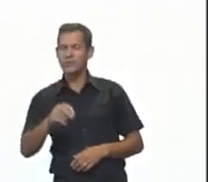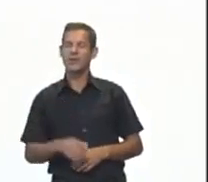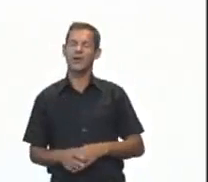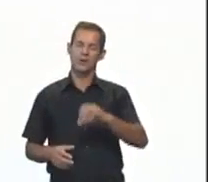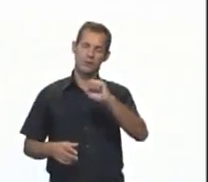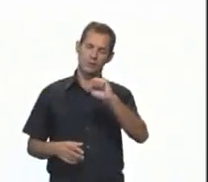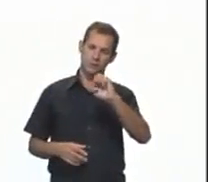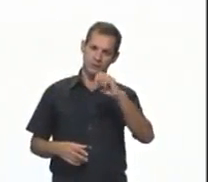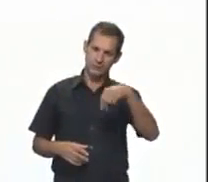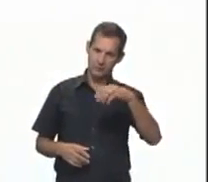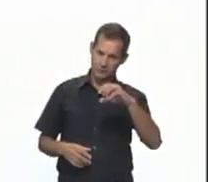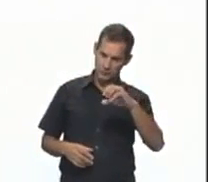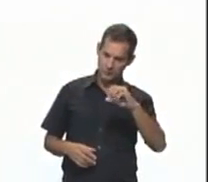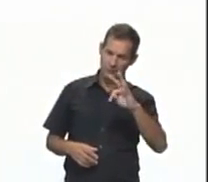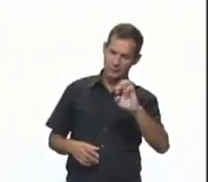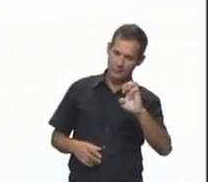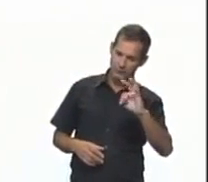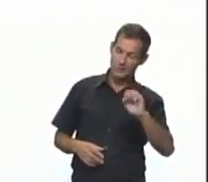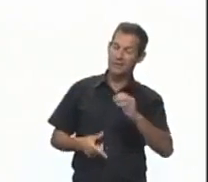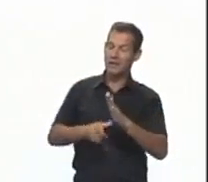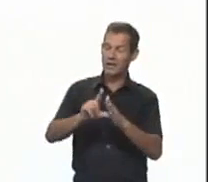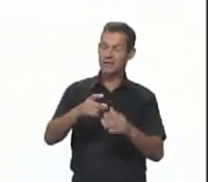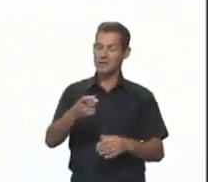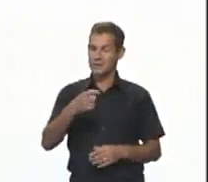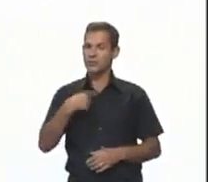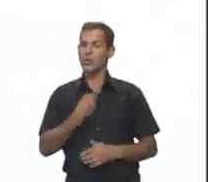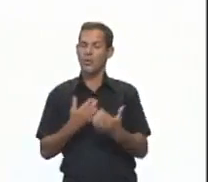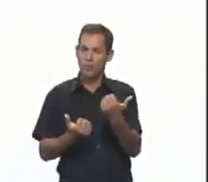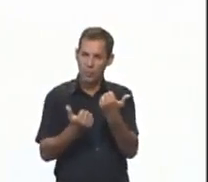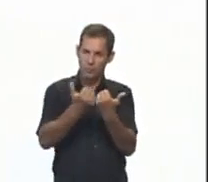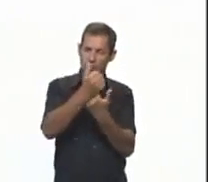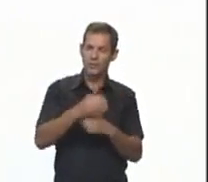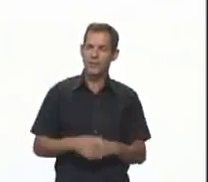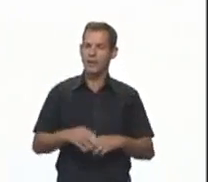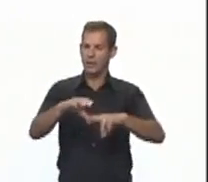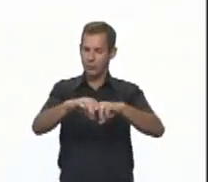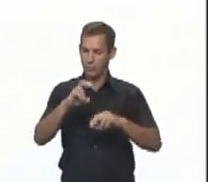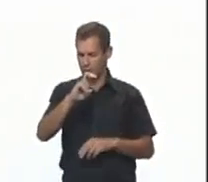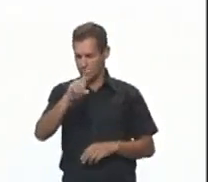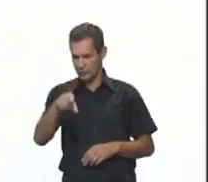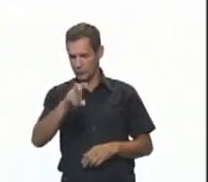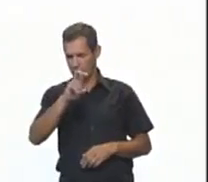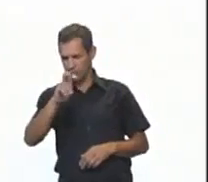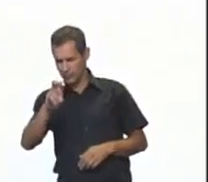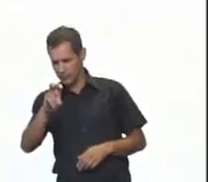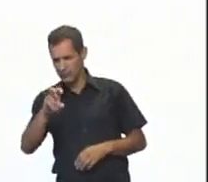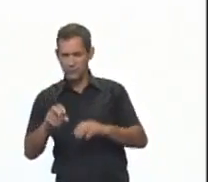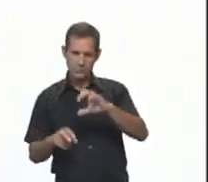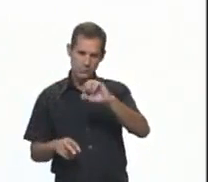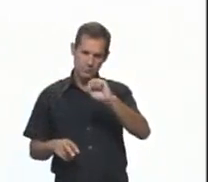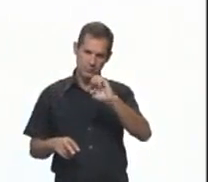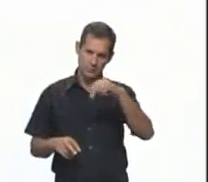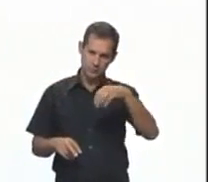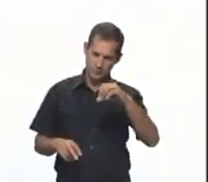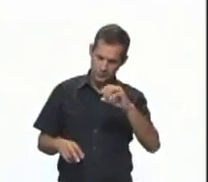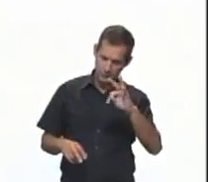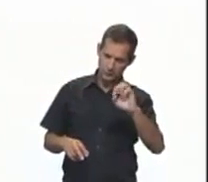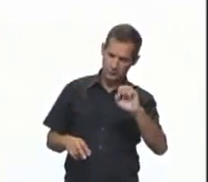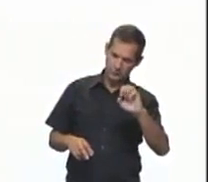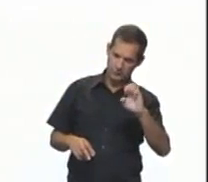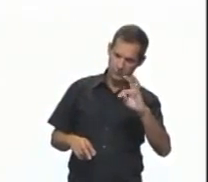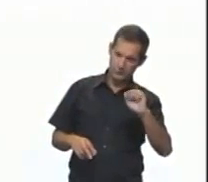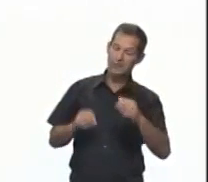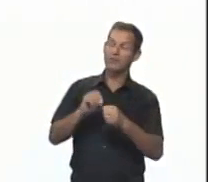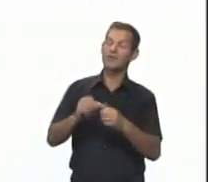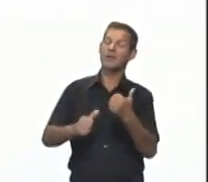vamos trocar. Onde tinha x, nós vamos substituir por 5,5 seno de θ. Então, fazendo essa